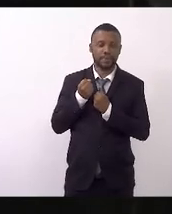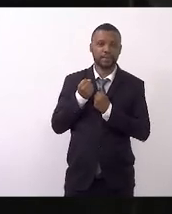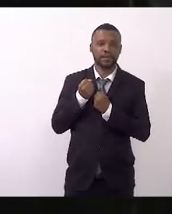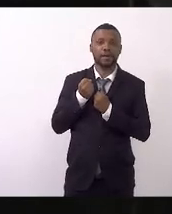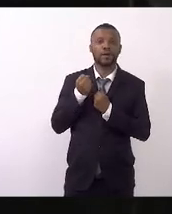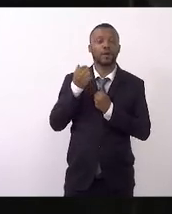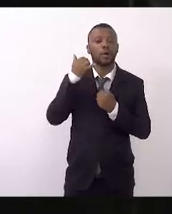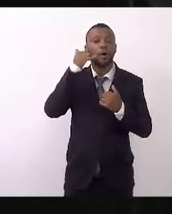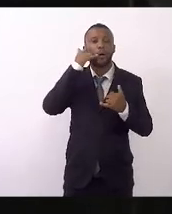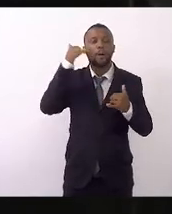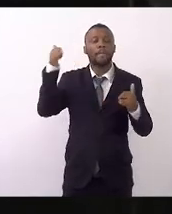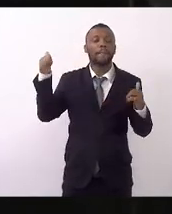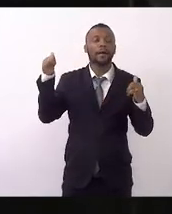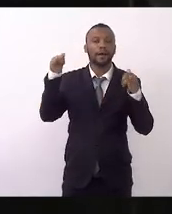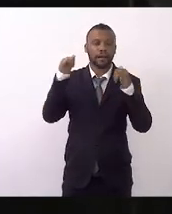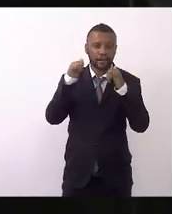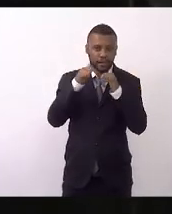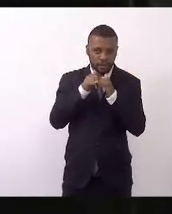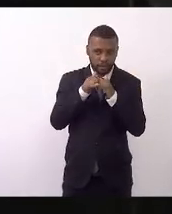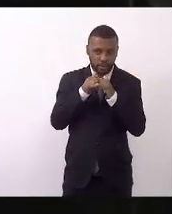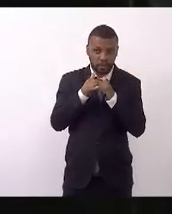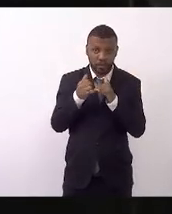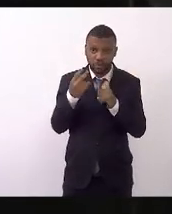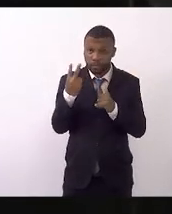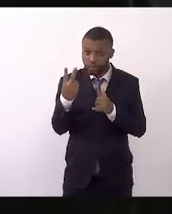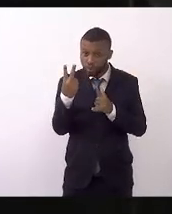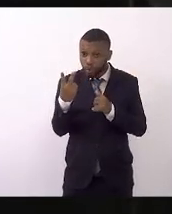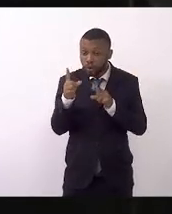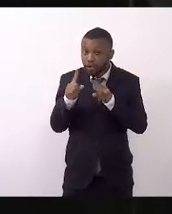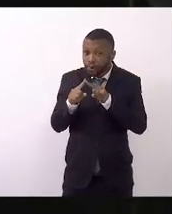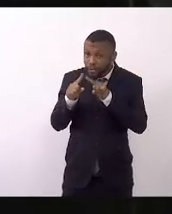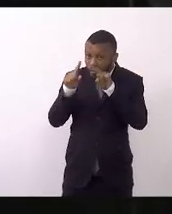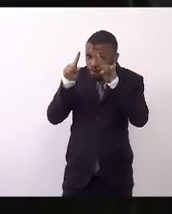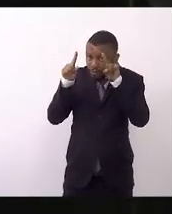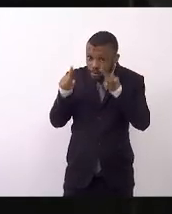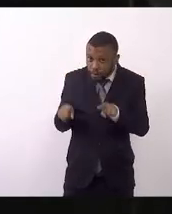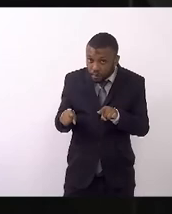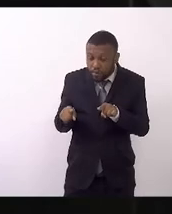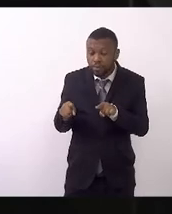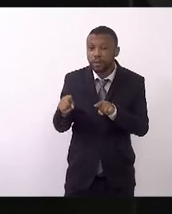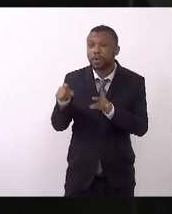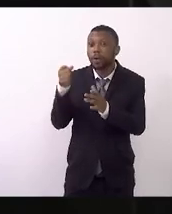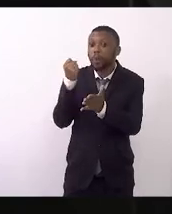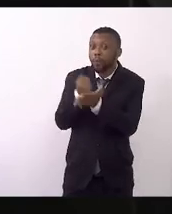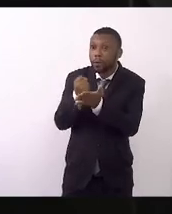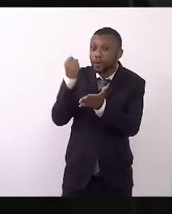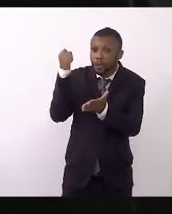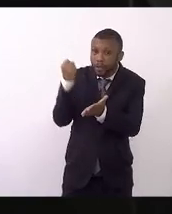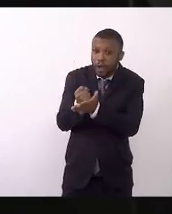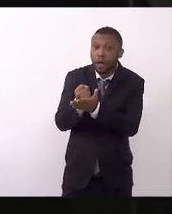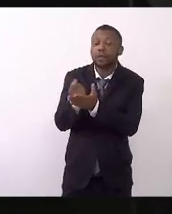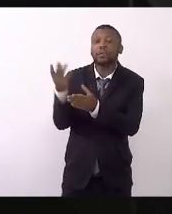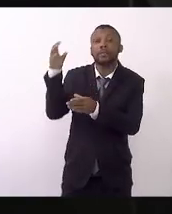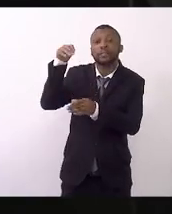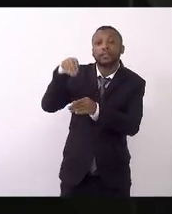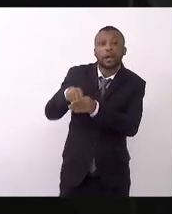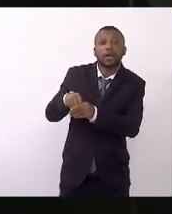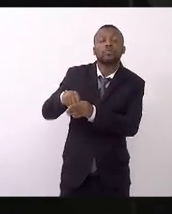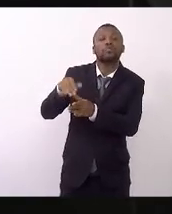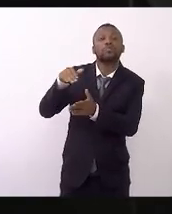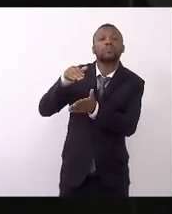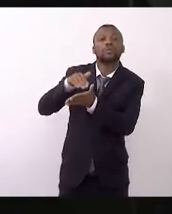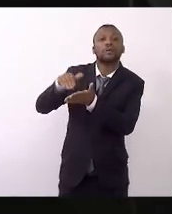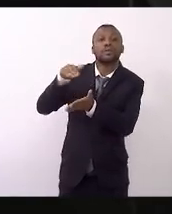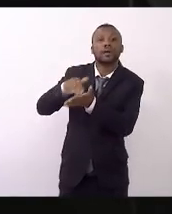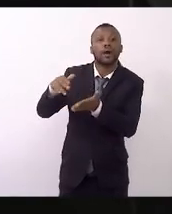uma ligação de dois funcionários lotados no gabinete do